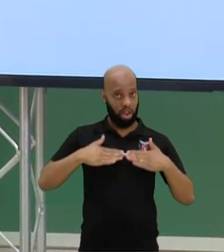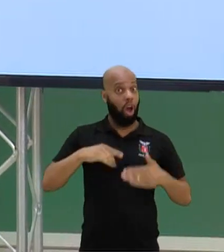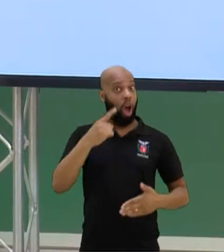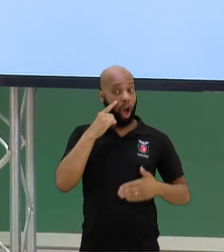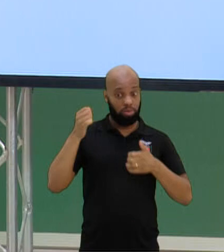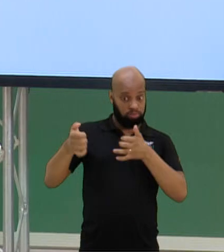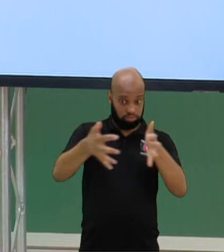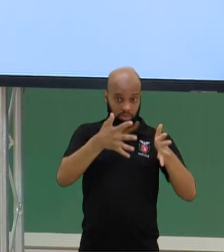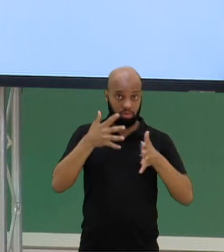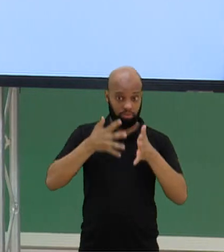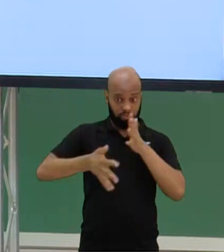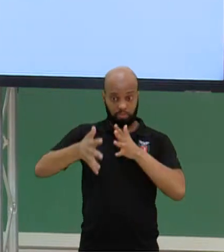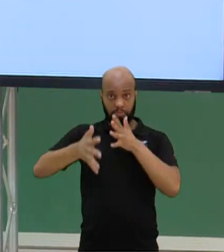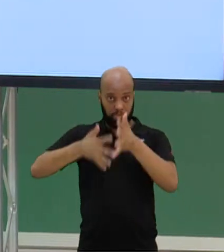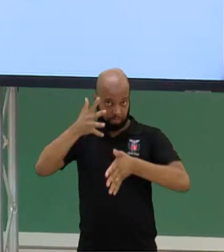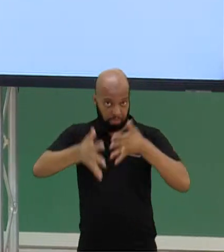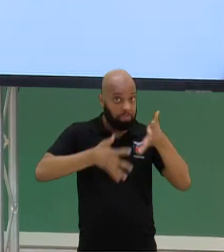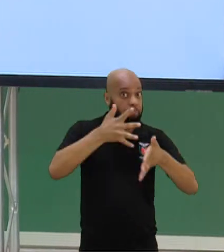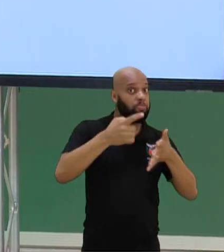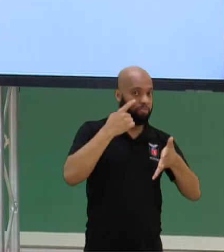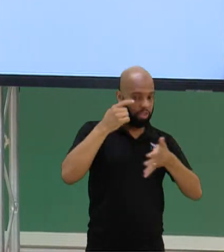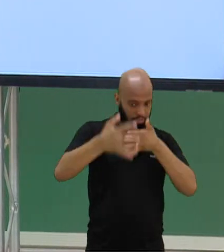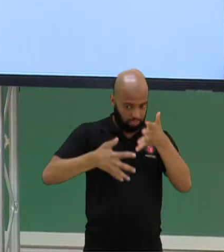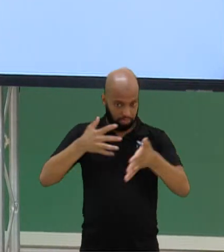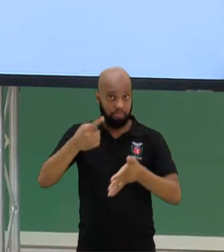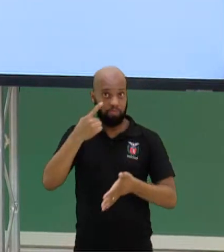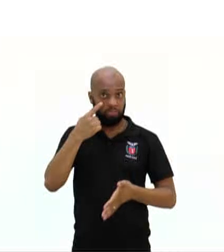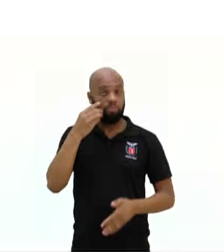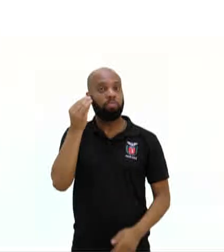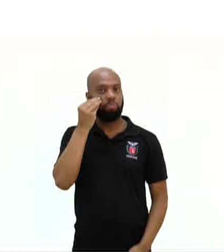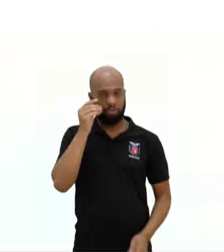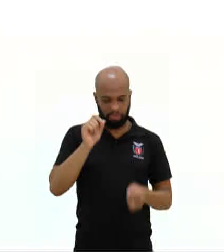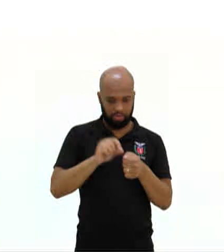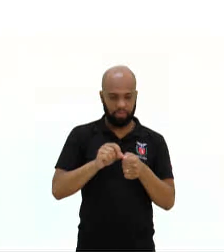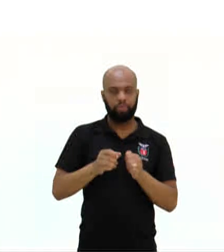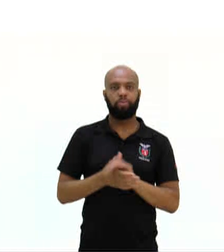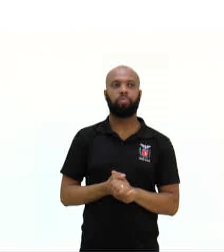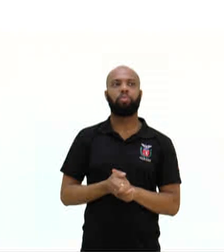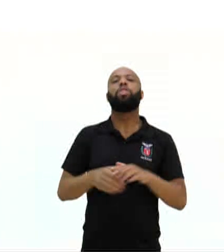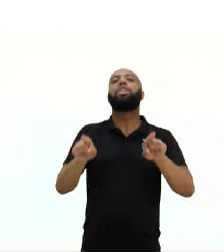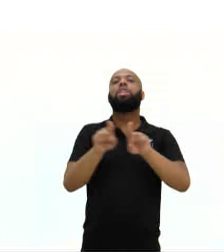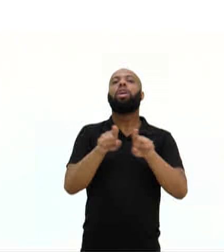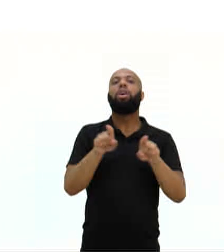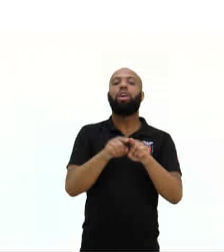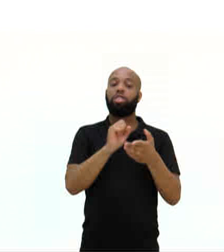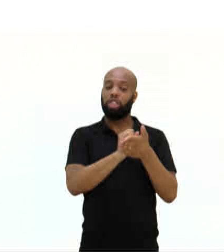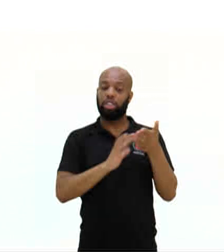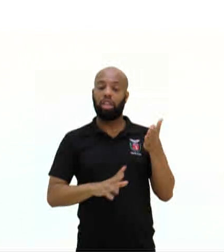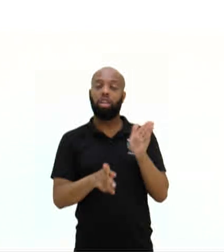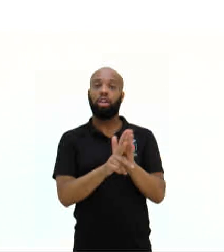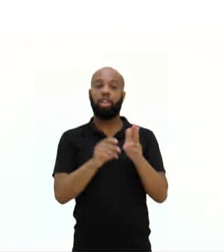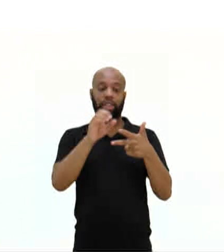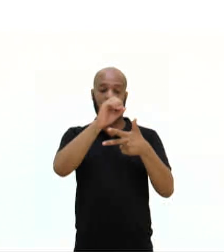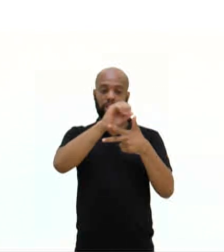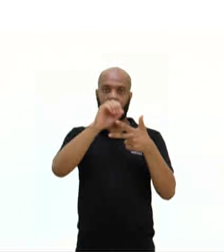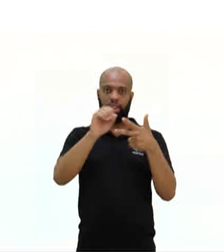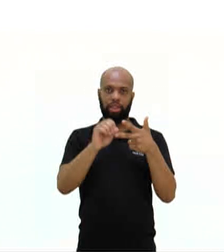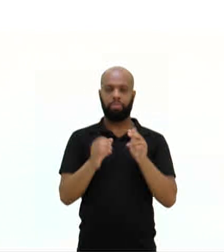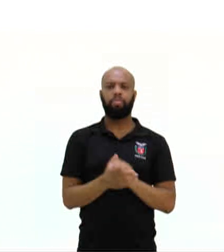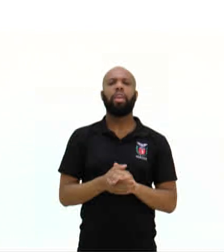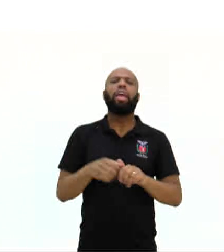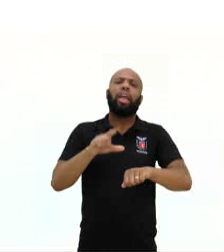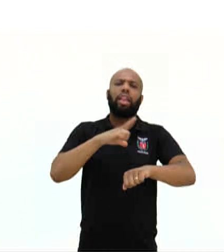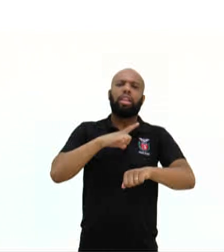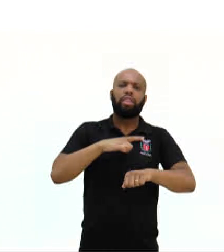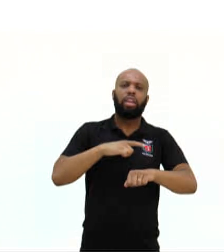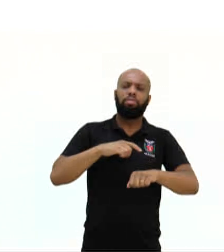tá bom? Acompanhem em casa, tá bom? E tentem fazer. Vamos lá. Também é um exercício do Enem. Em regiões